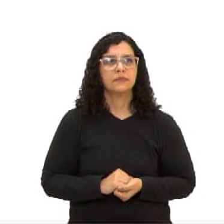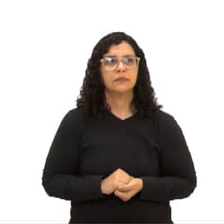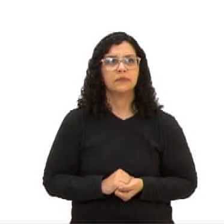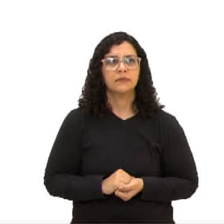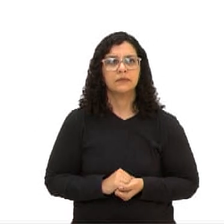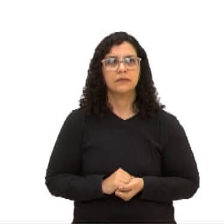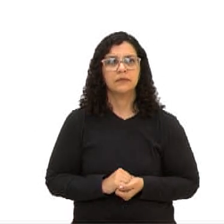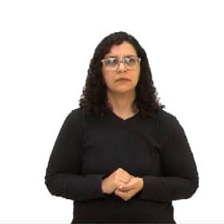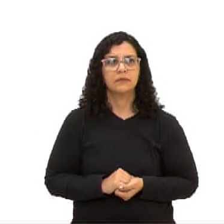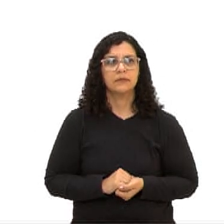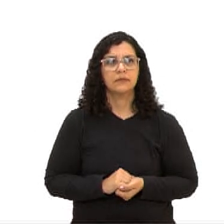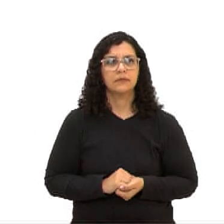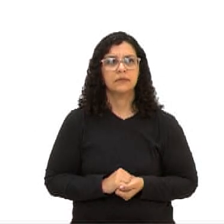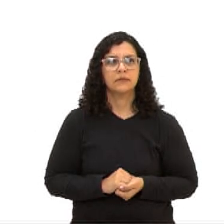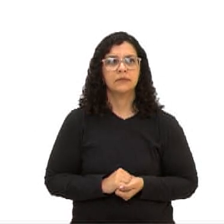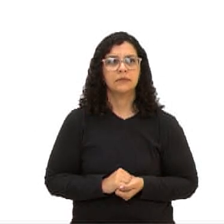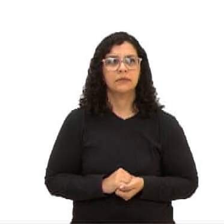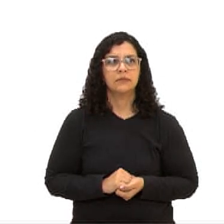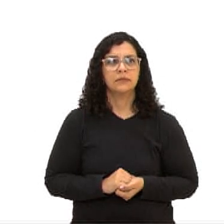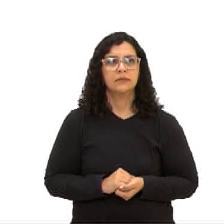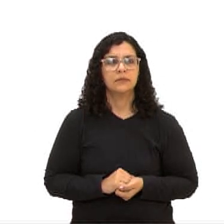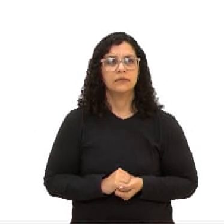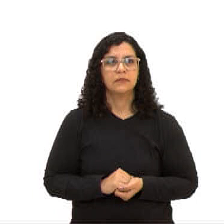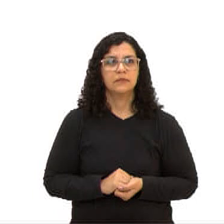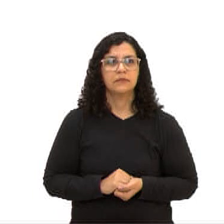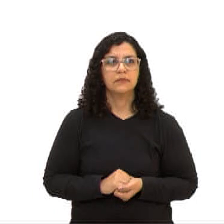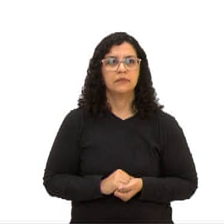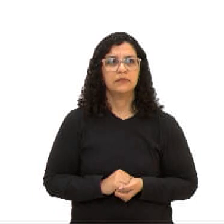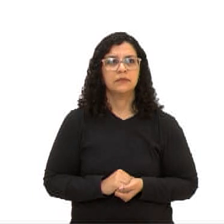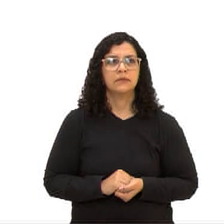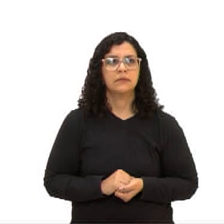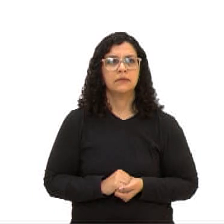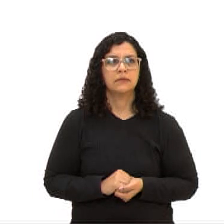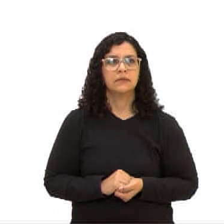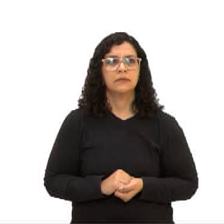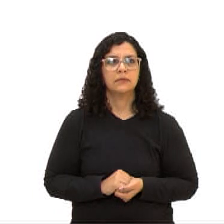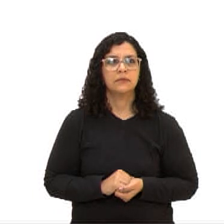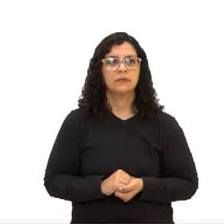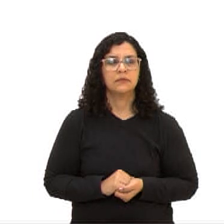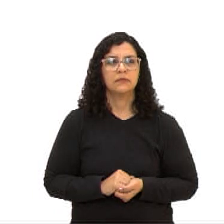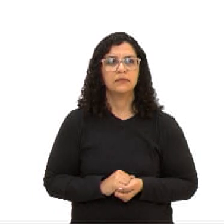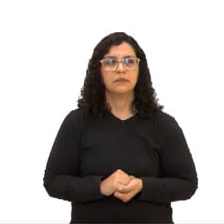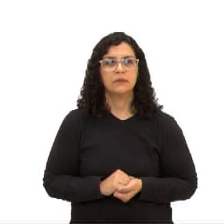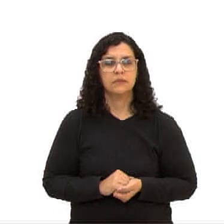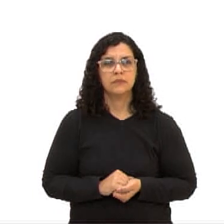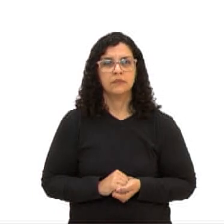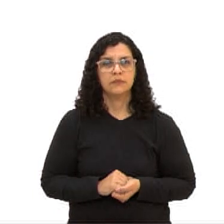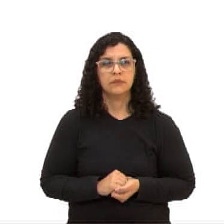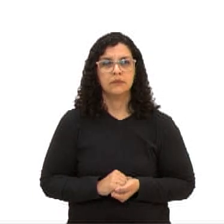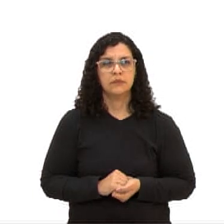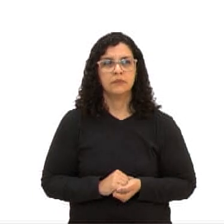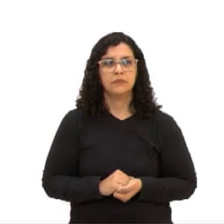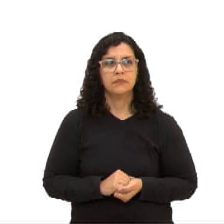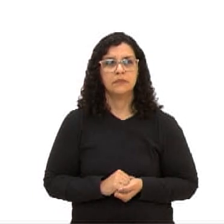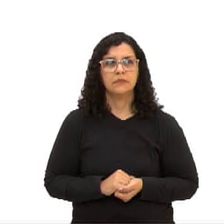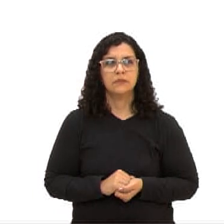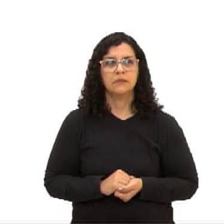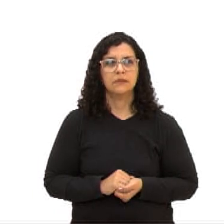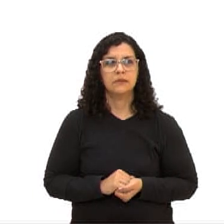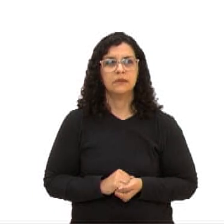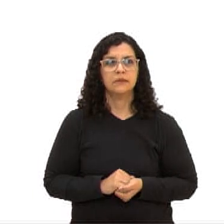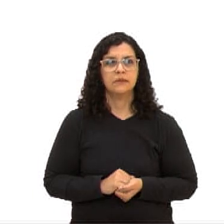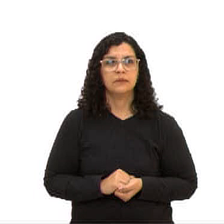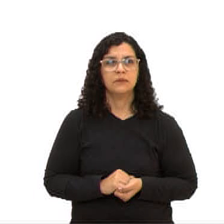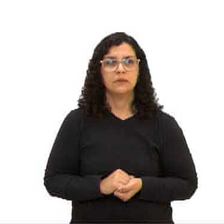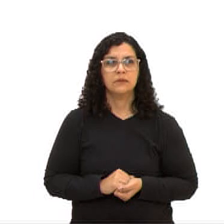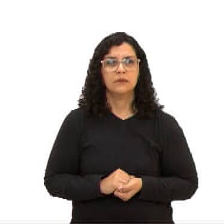realidade imposta por el uso de la internet. Realidade que viene de las diferentes situaciones